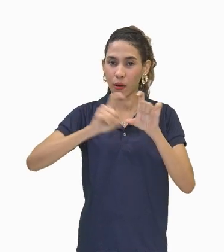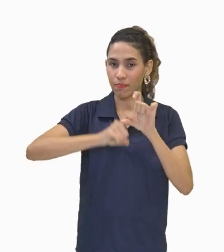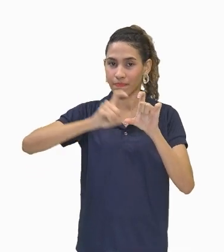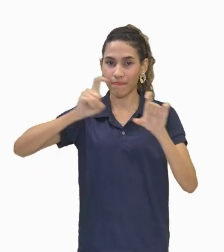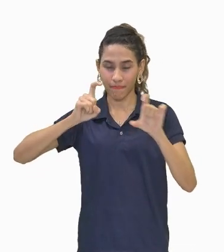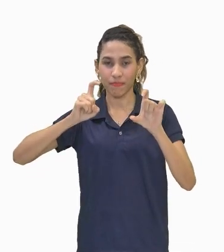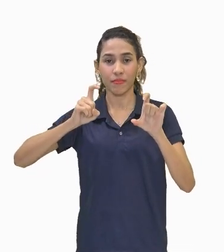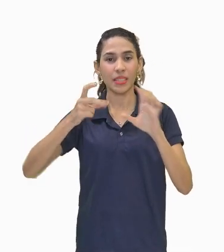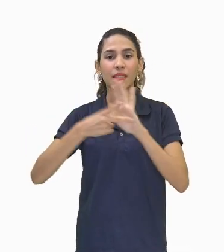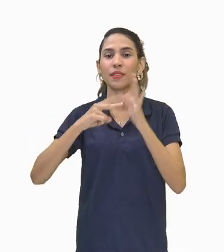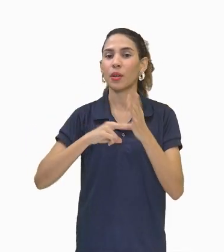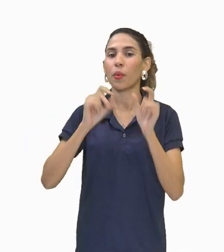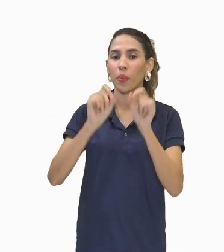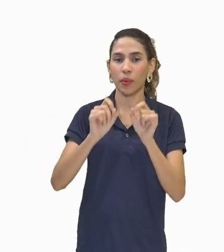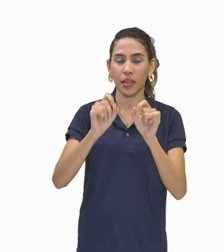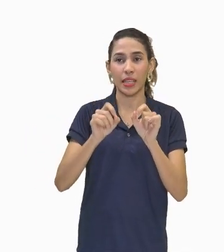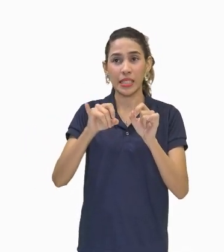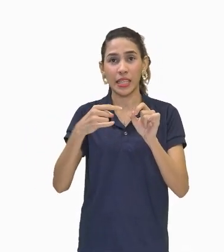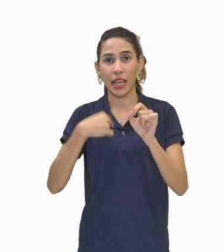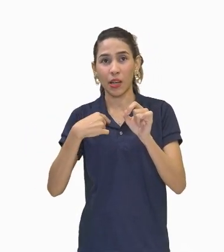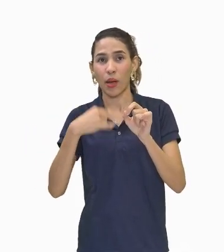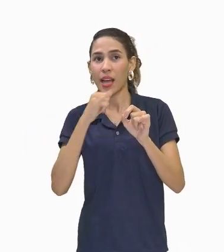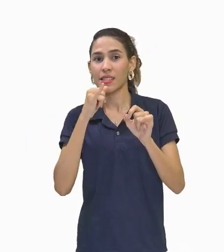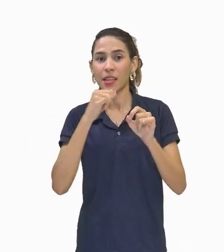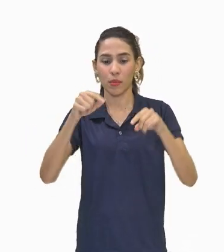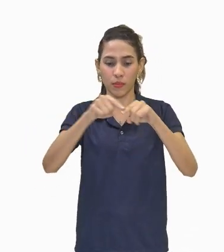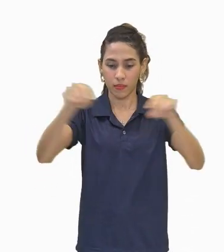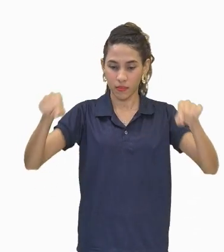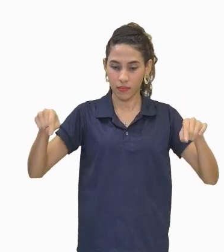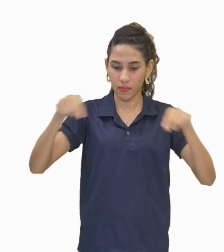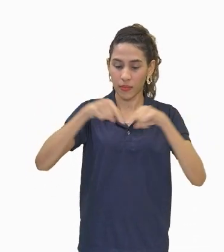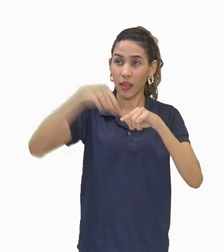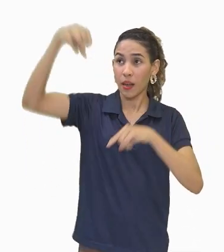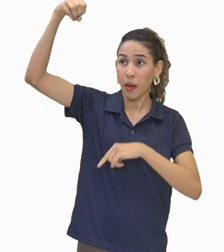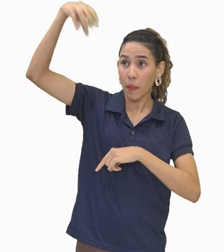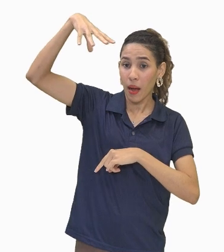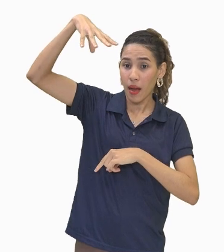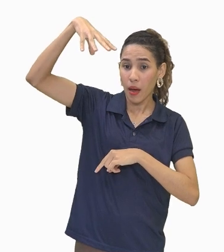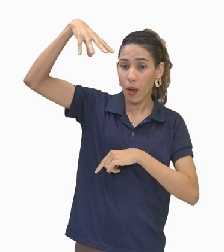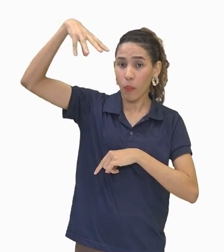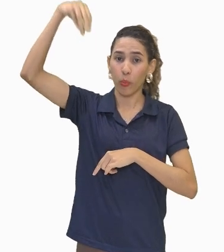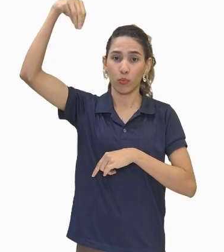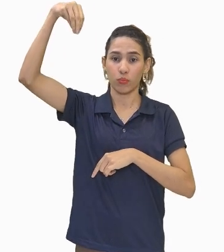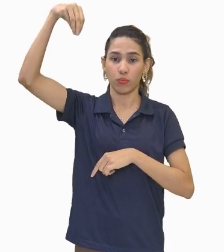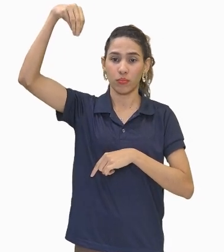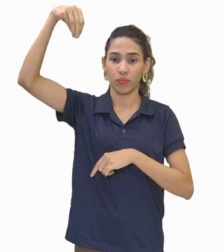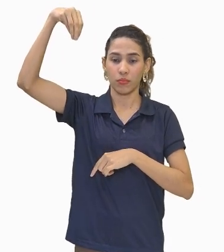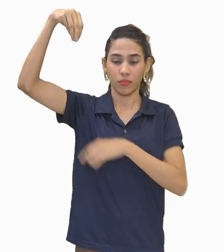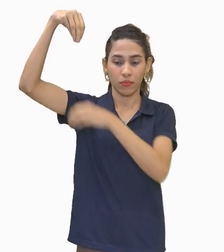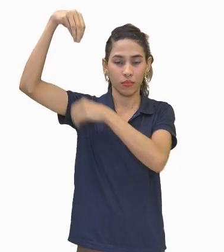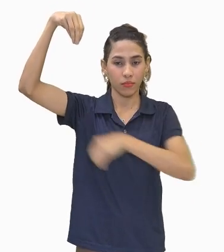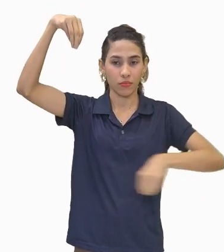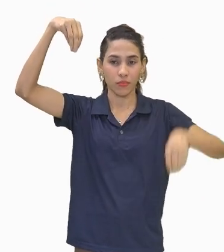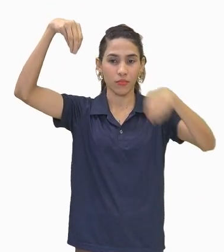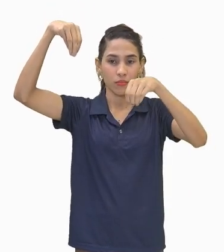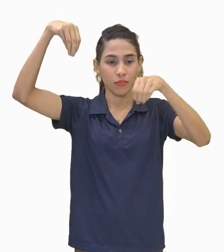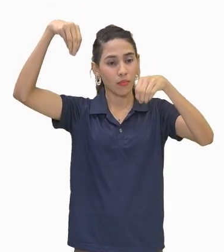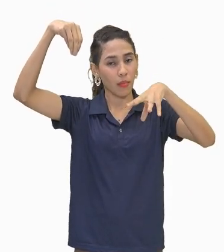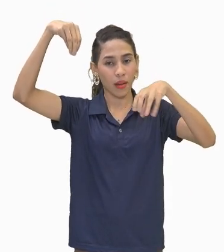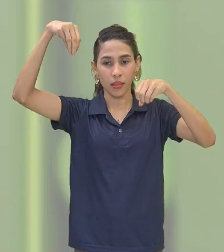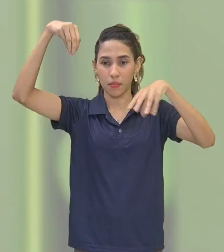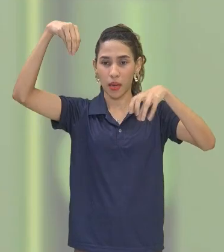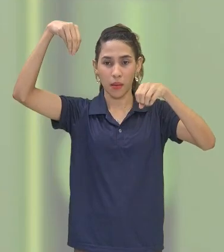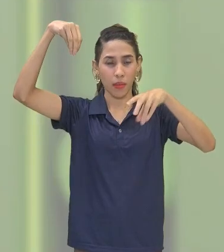queima nesta sala, nas outras salas não ocorre. Por quê? Porque em um circuito paralelo,